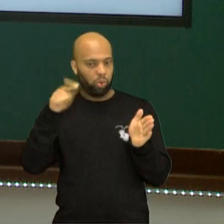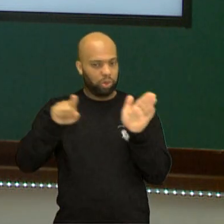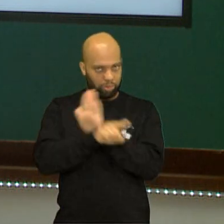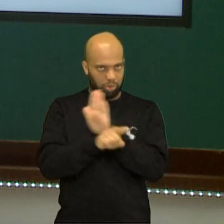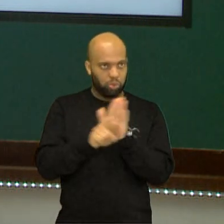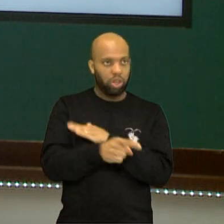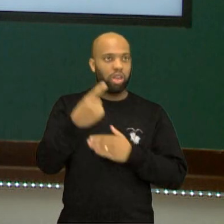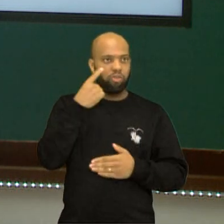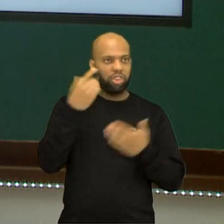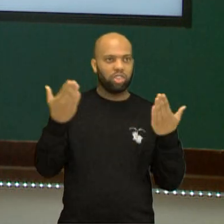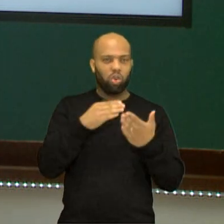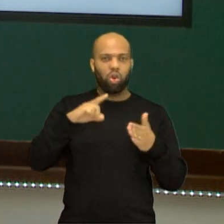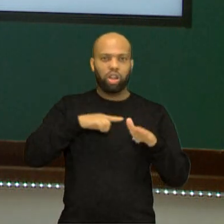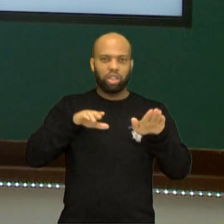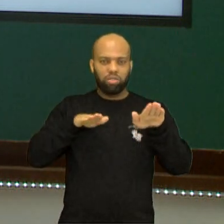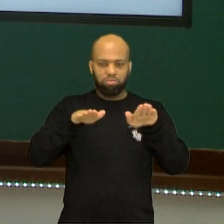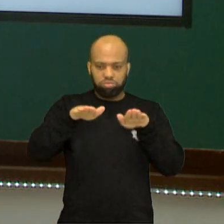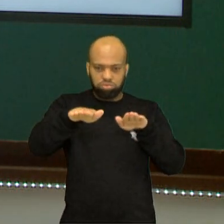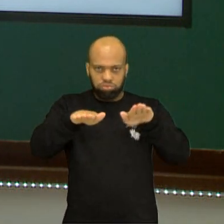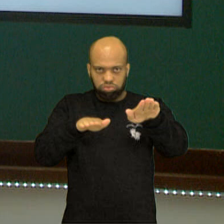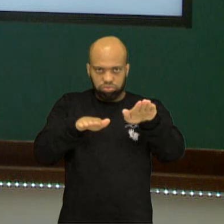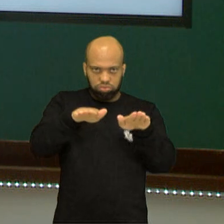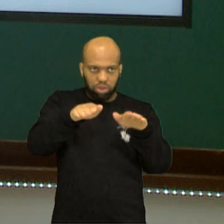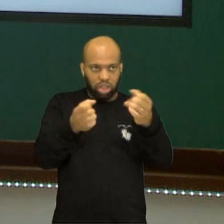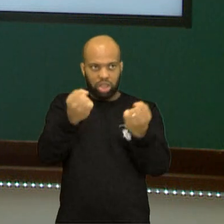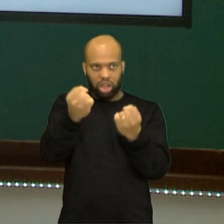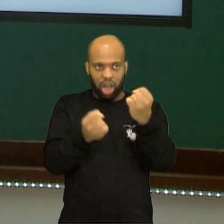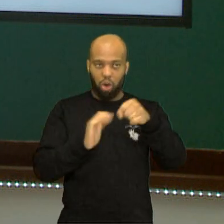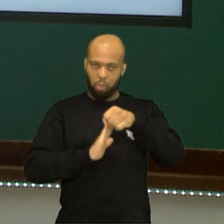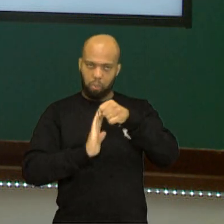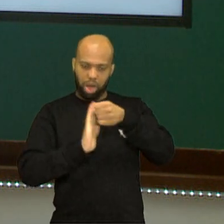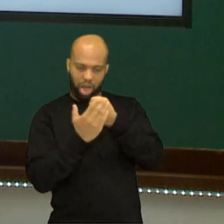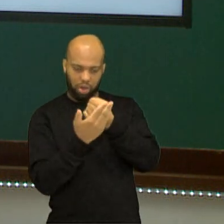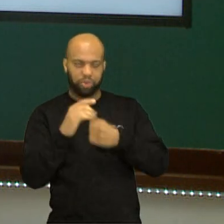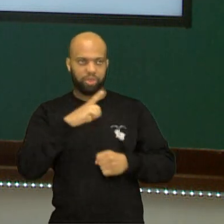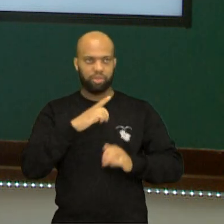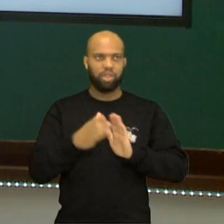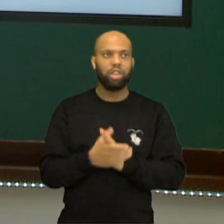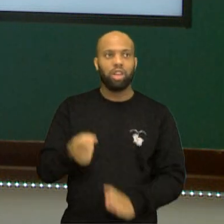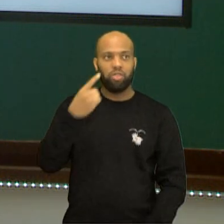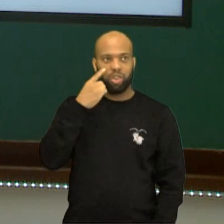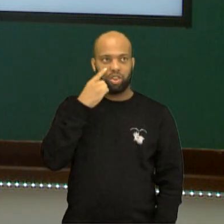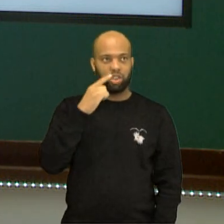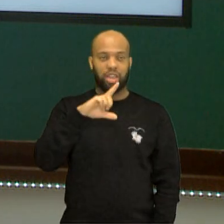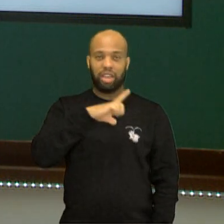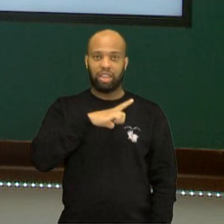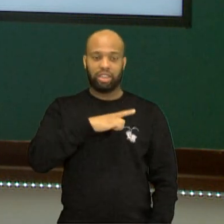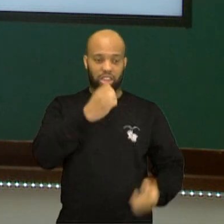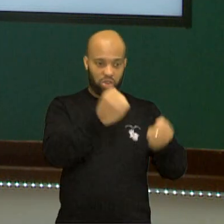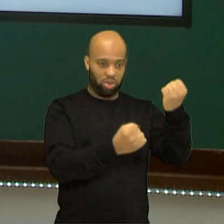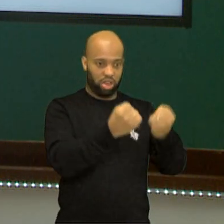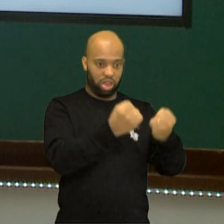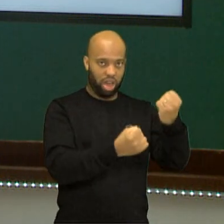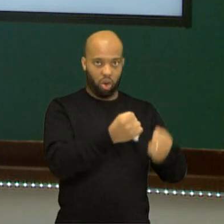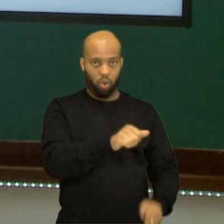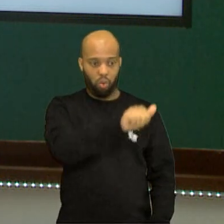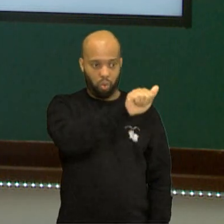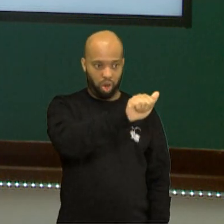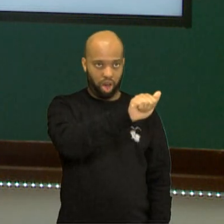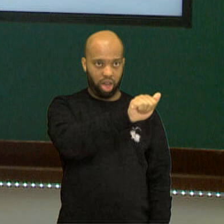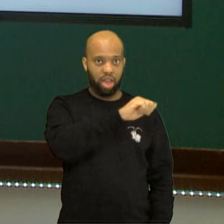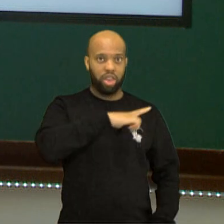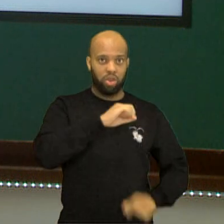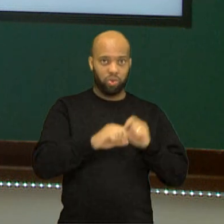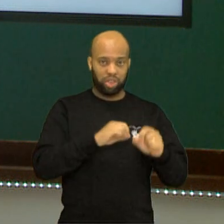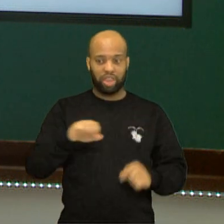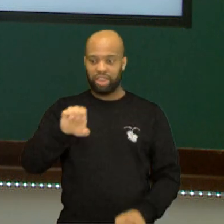dos automóveis pelas ruas de um bairro representado a seguir. Então, você tem o seguinte. O veículo A, ele está indo da